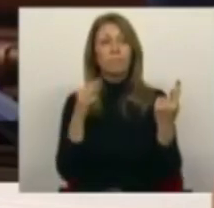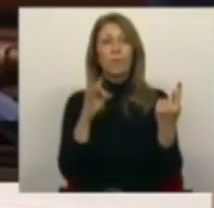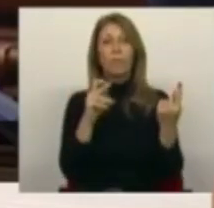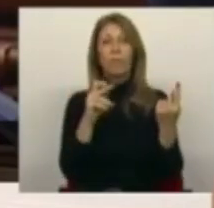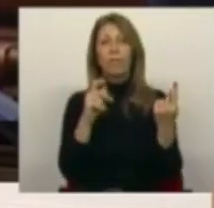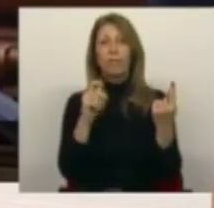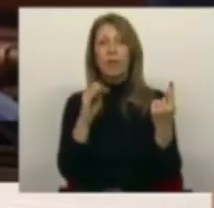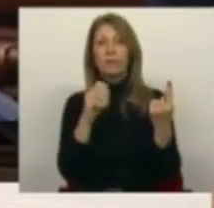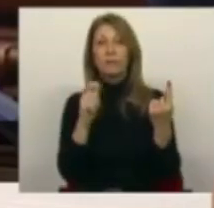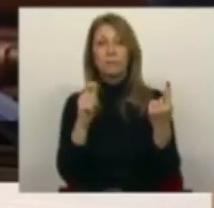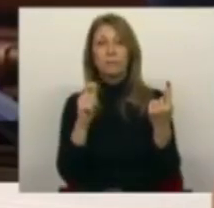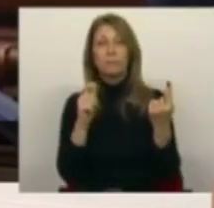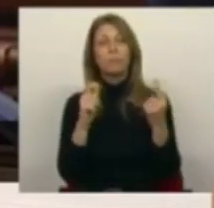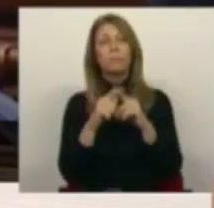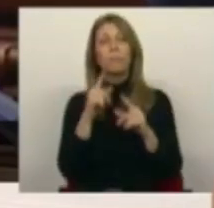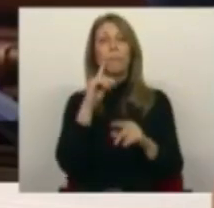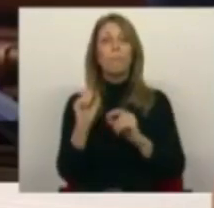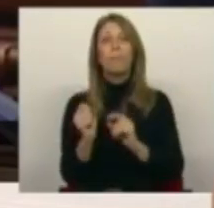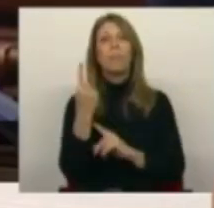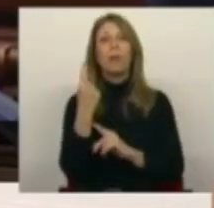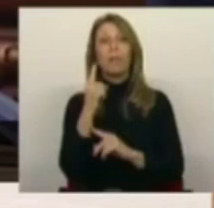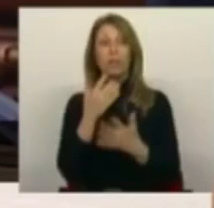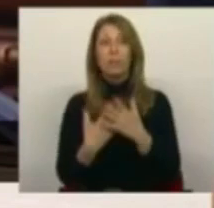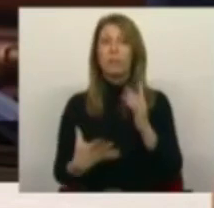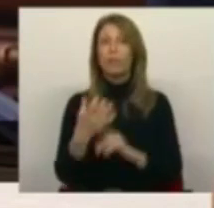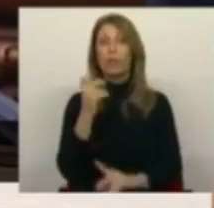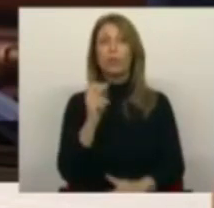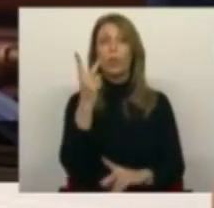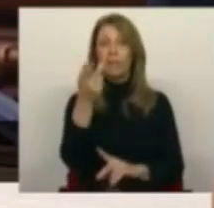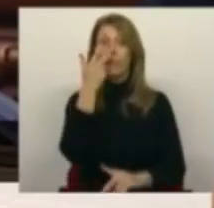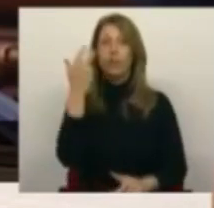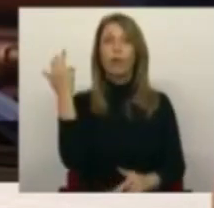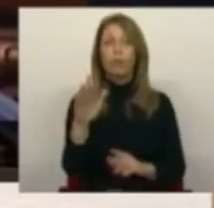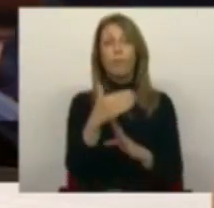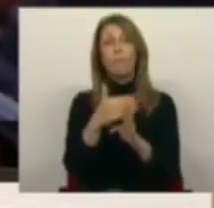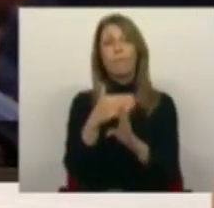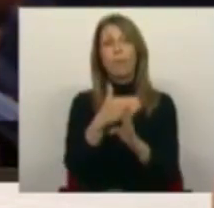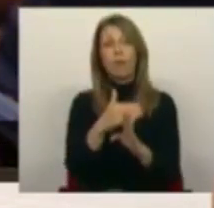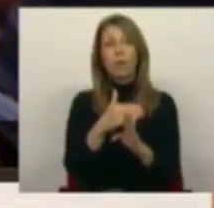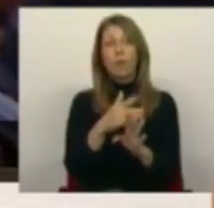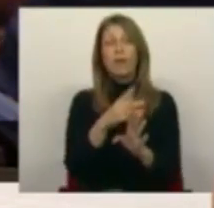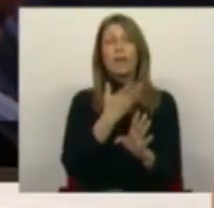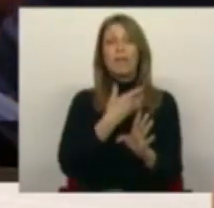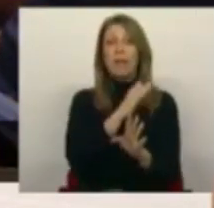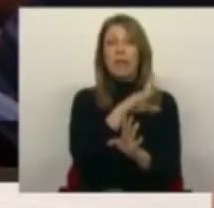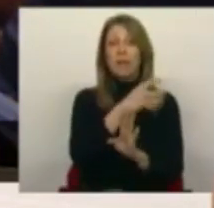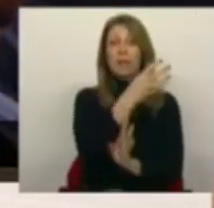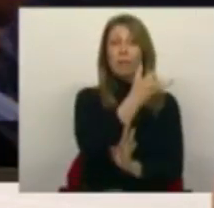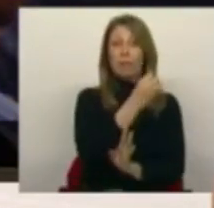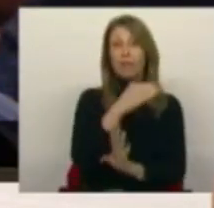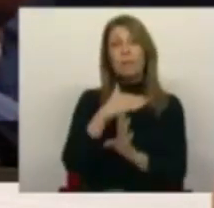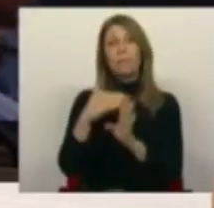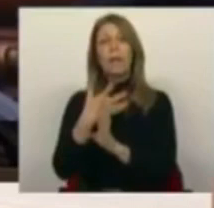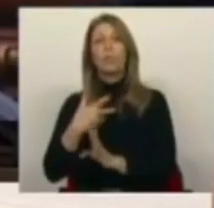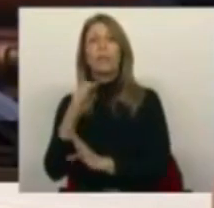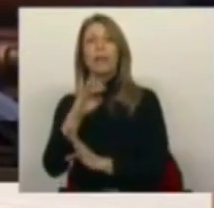conseguirá garantir pela primeira vez 2 anos de pensões entre meados da década de 20 e meados da década de